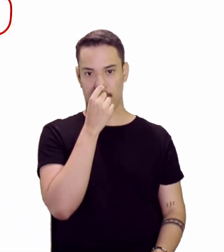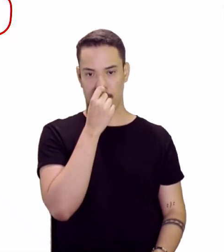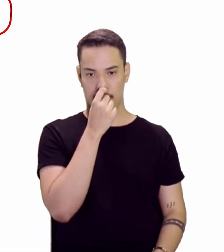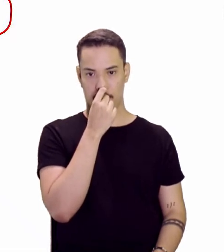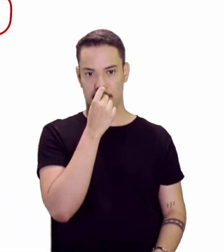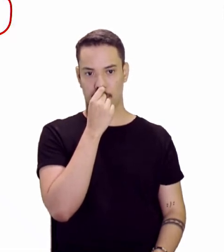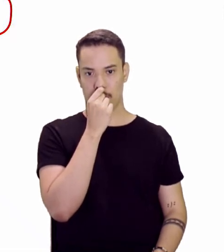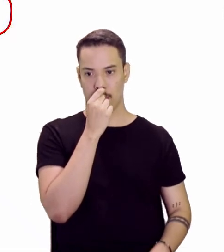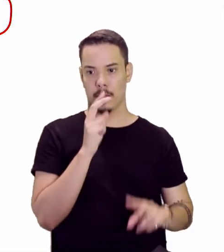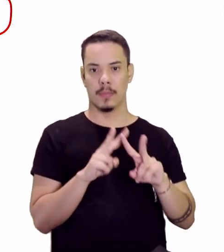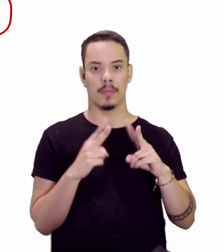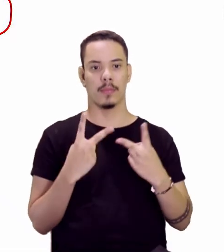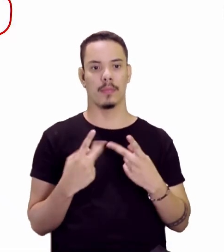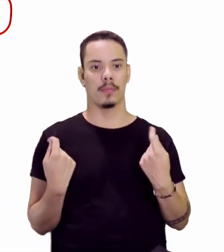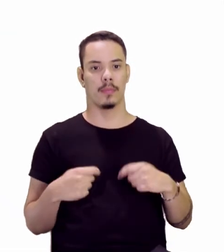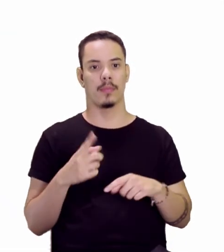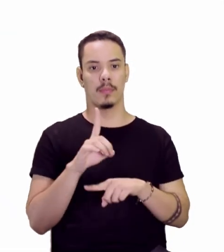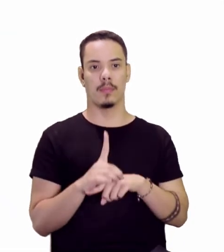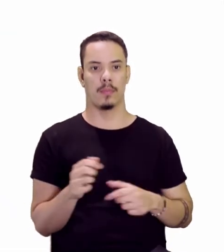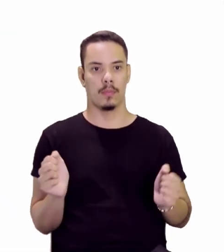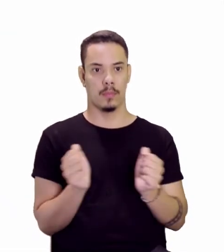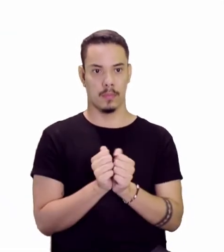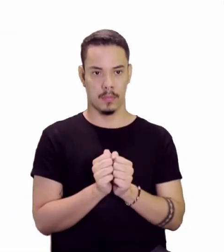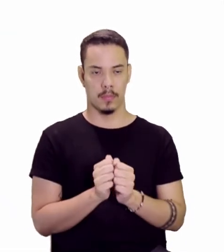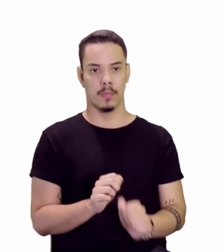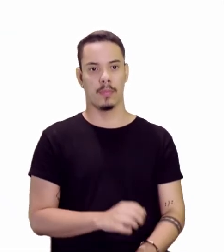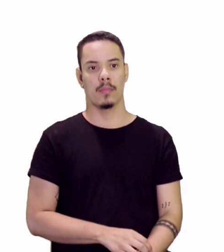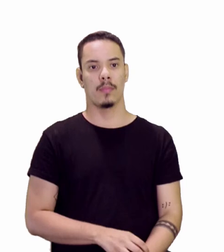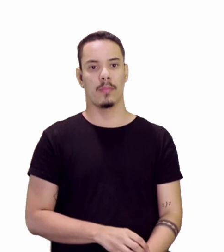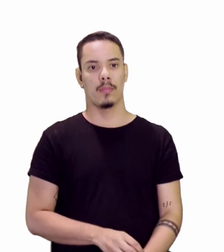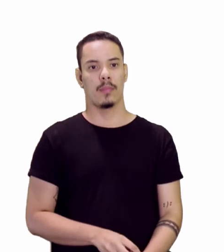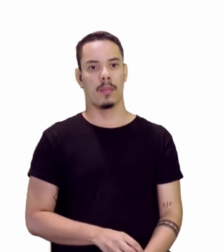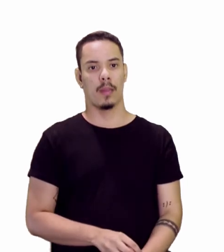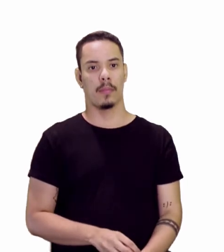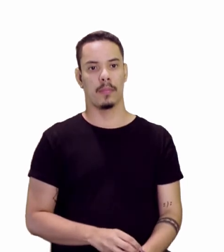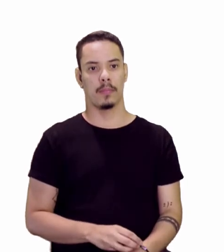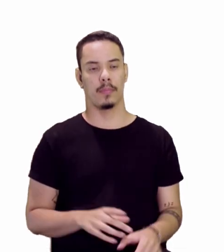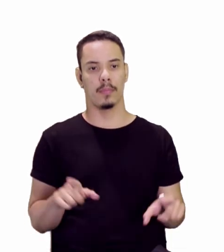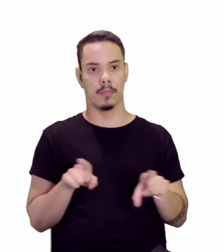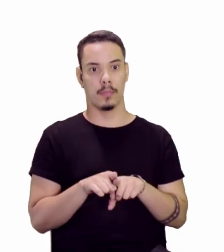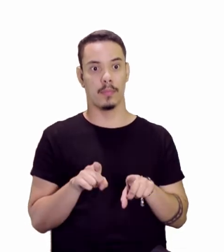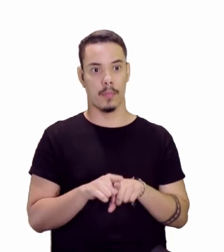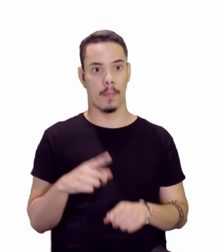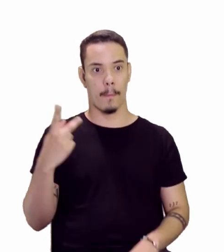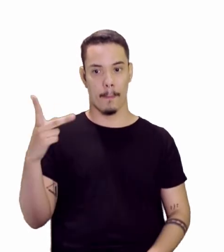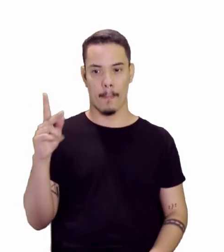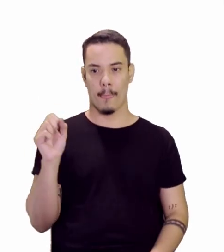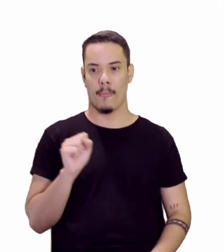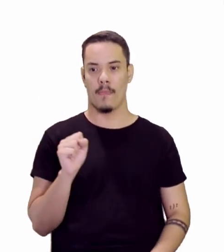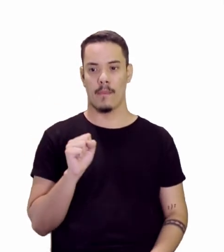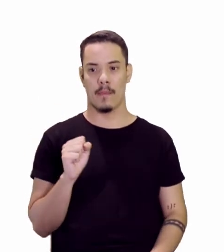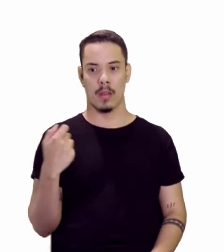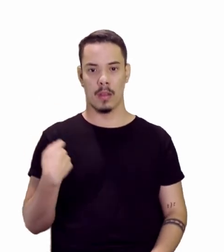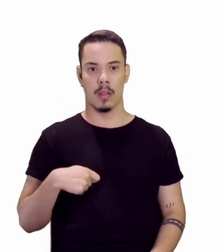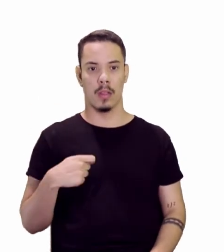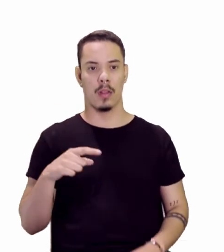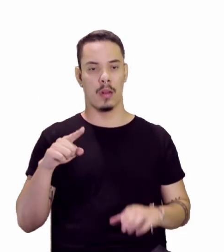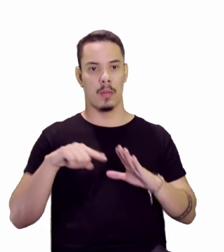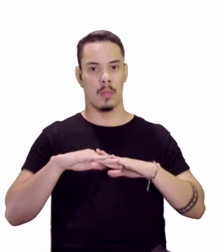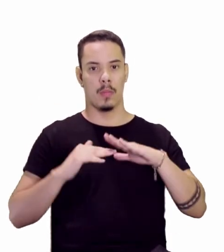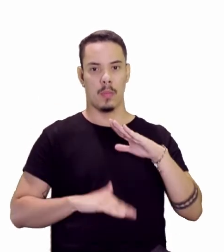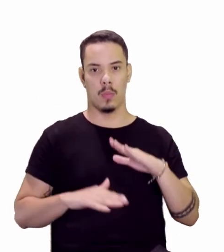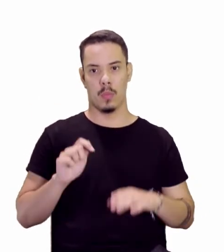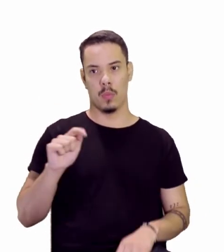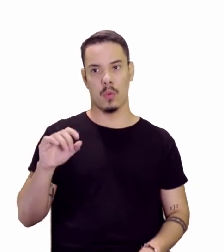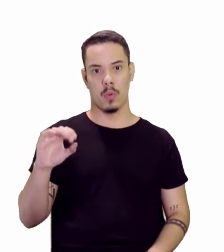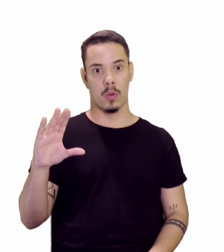volume depende da dimensão, certo? Os impulsos dependem. Aqui, olha só, então o impulso sobre a esfera maciça é menor do que sobre a oca, porque